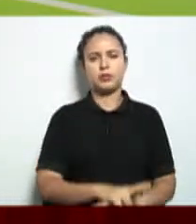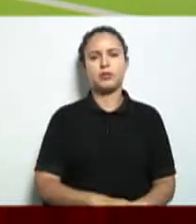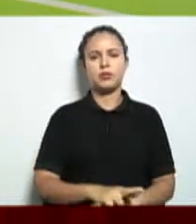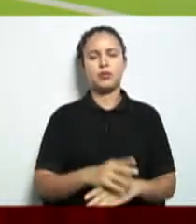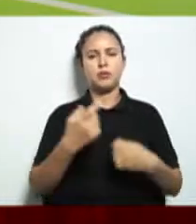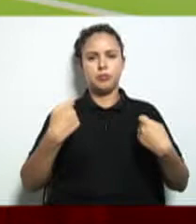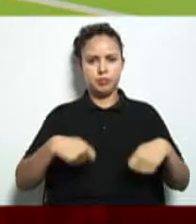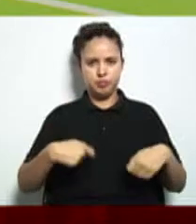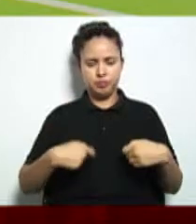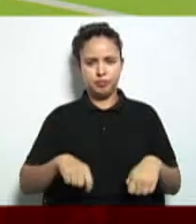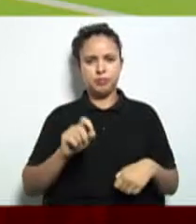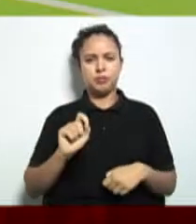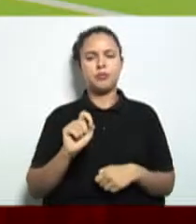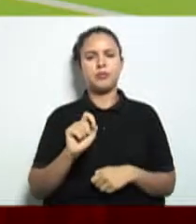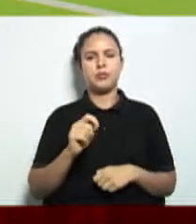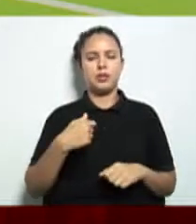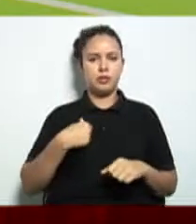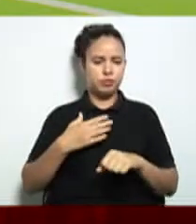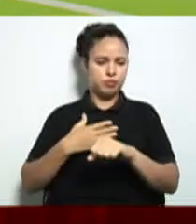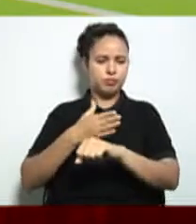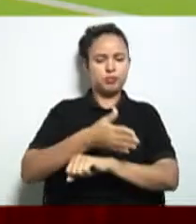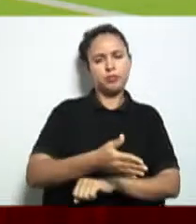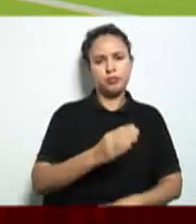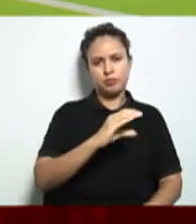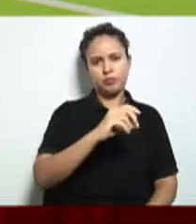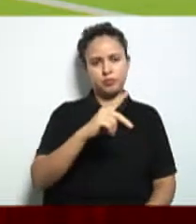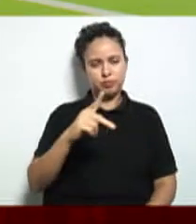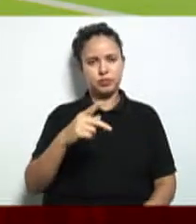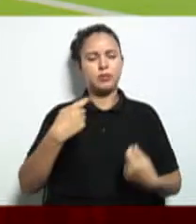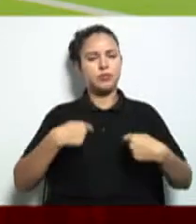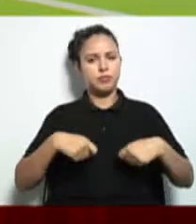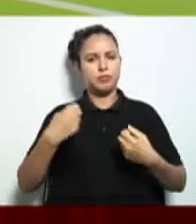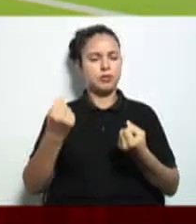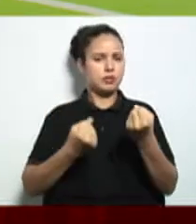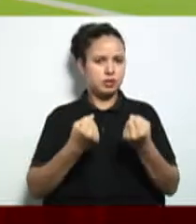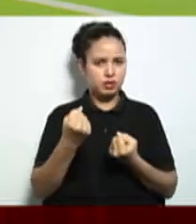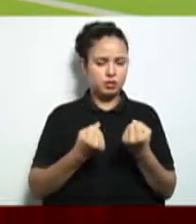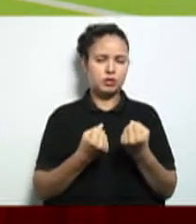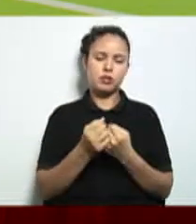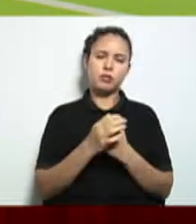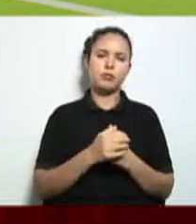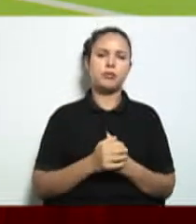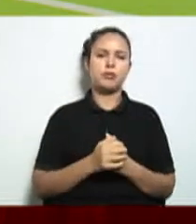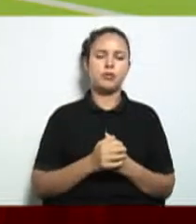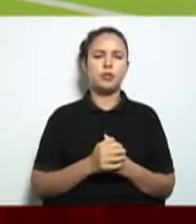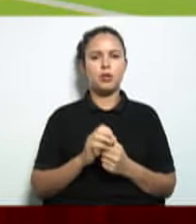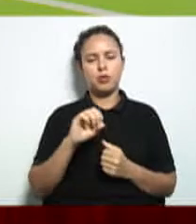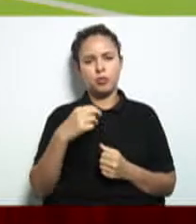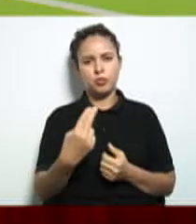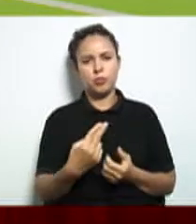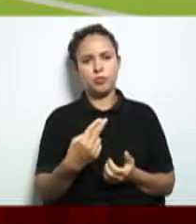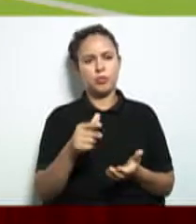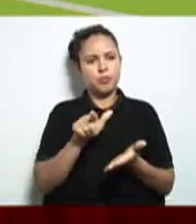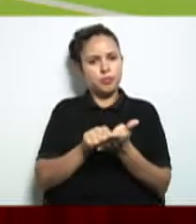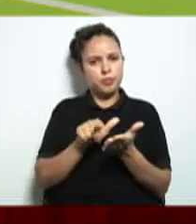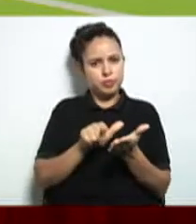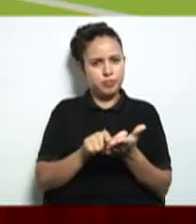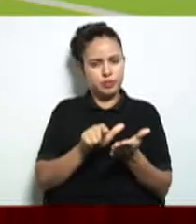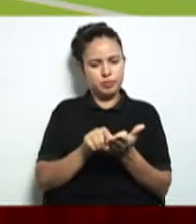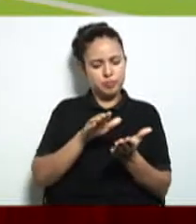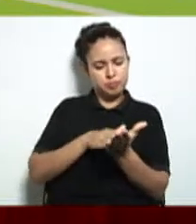Se eu vou à cooperativa, talvez eu vou precisar de um transporte. Talvez eu vou precisar de um papel para imprimir o